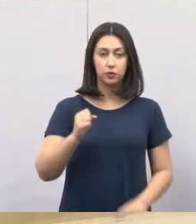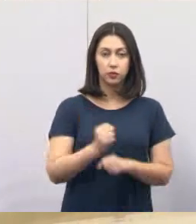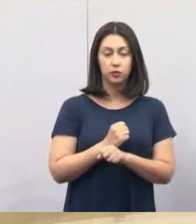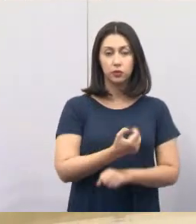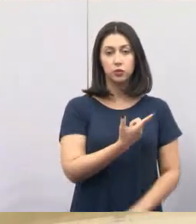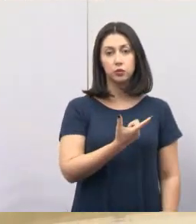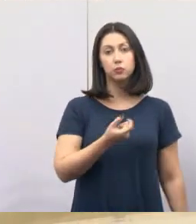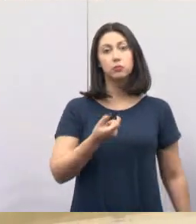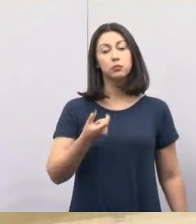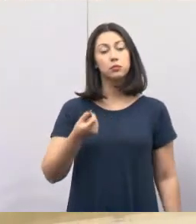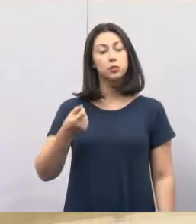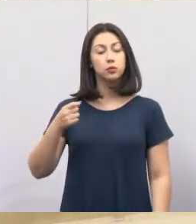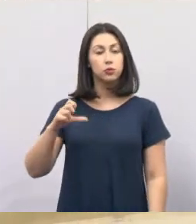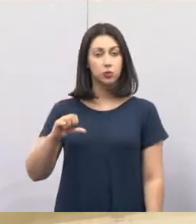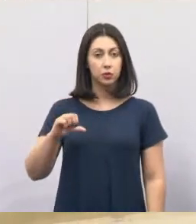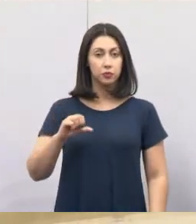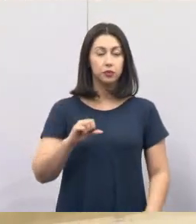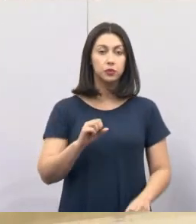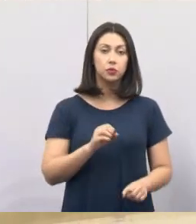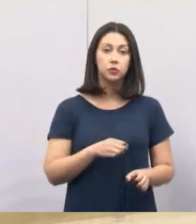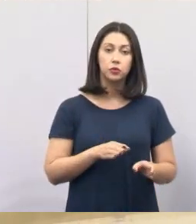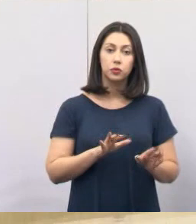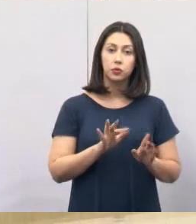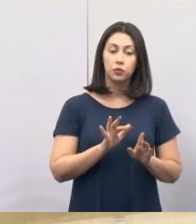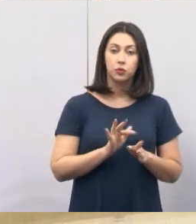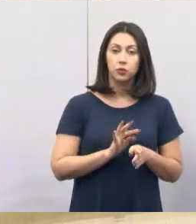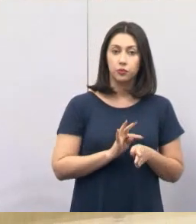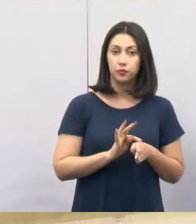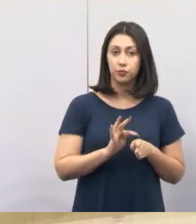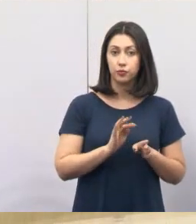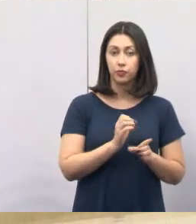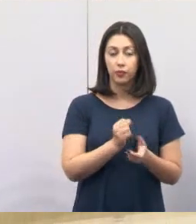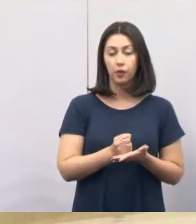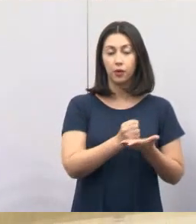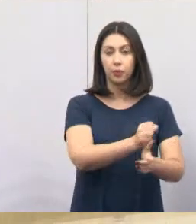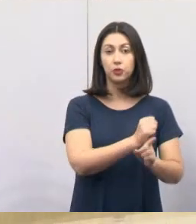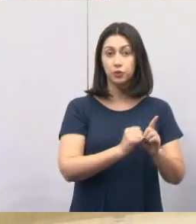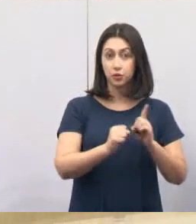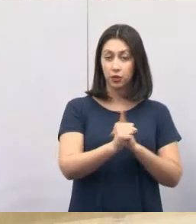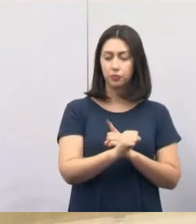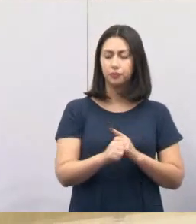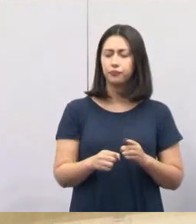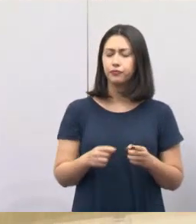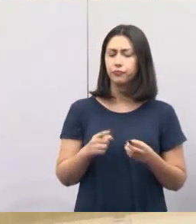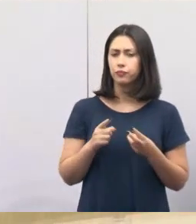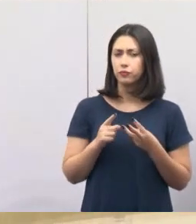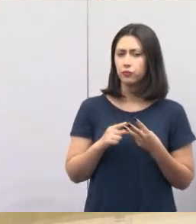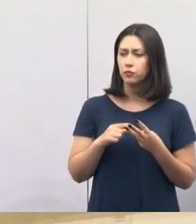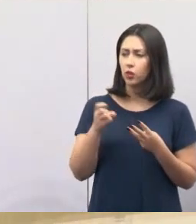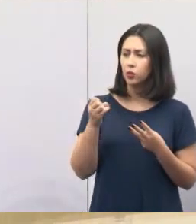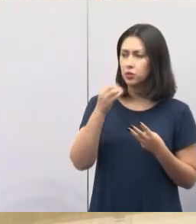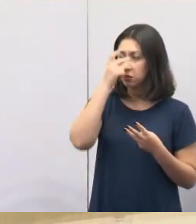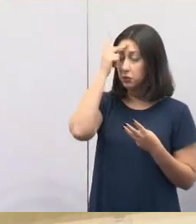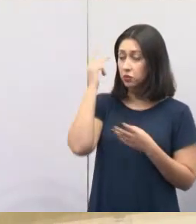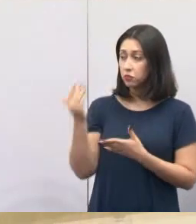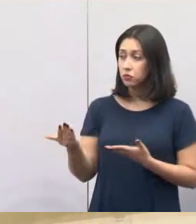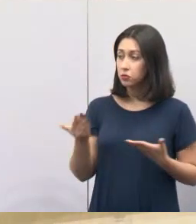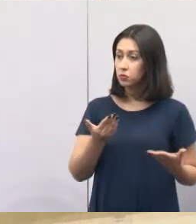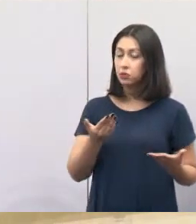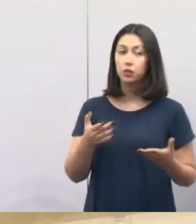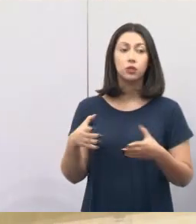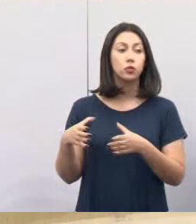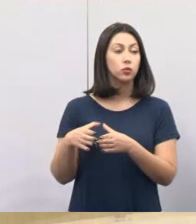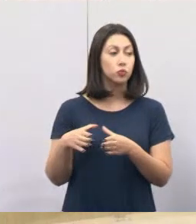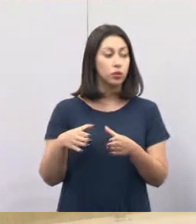pelo Conselho Nacional de Assistência Social. 3. Quantas pessoas atualmente são atendidas na Casa de Passagem? O equipamento